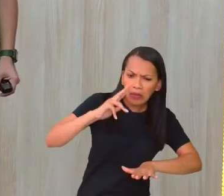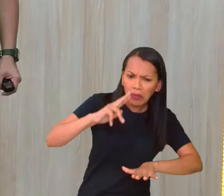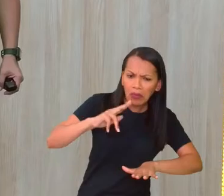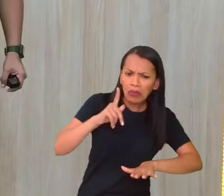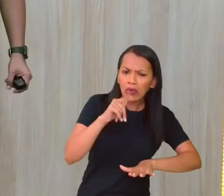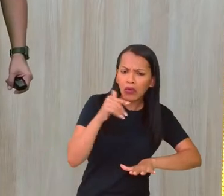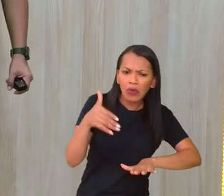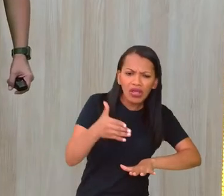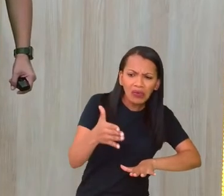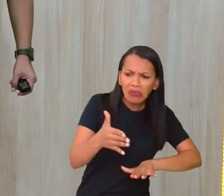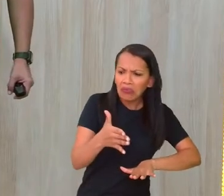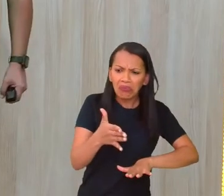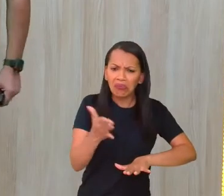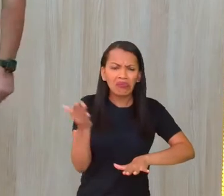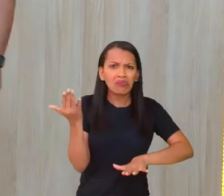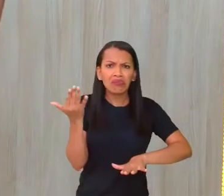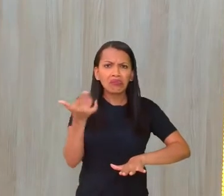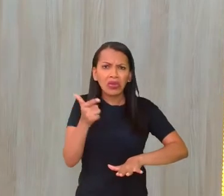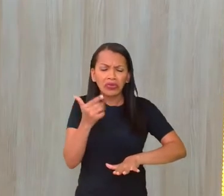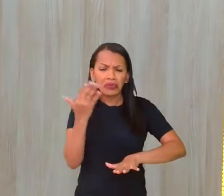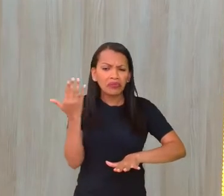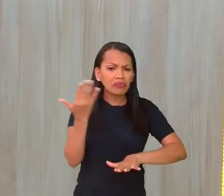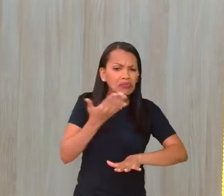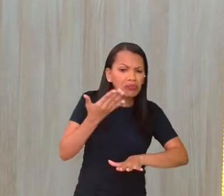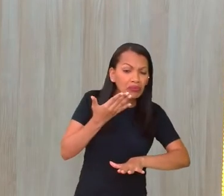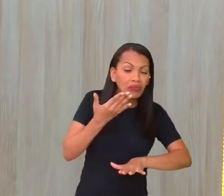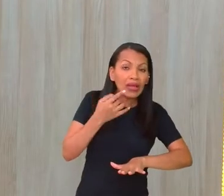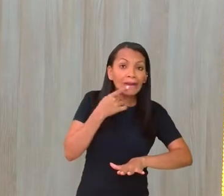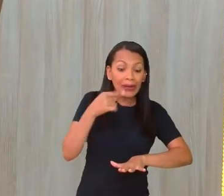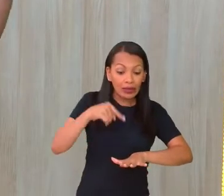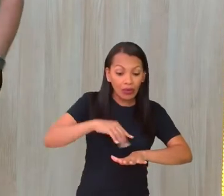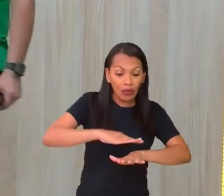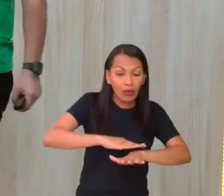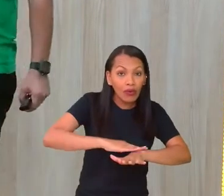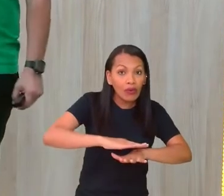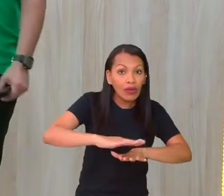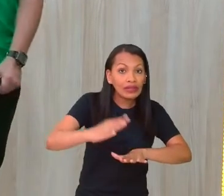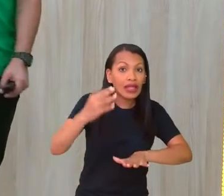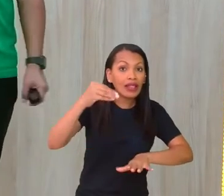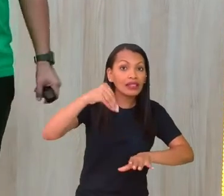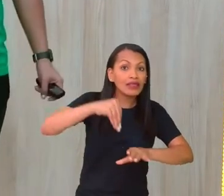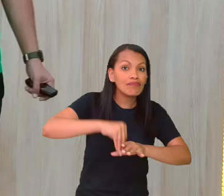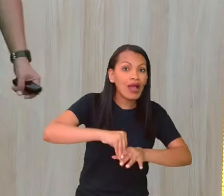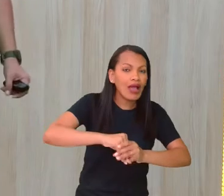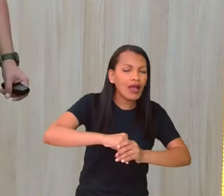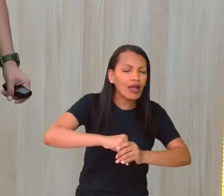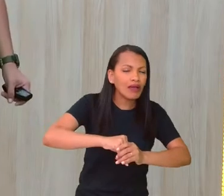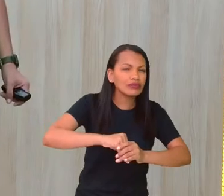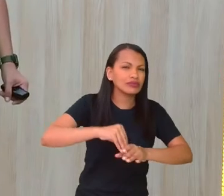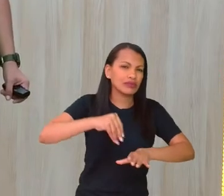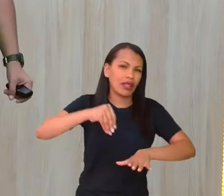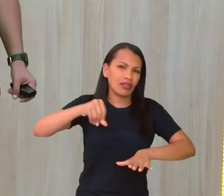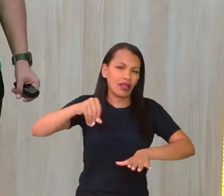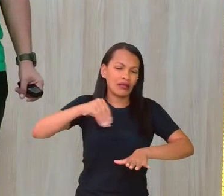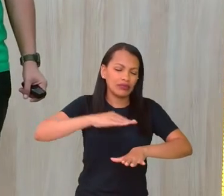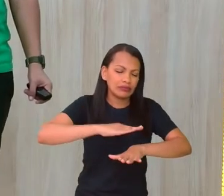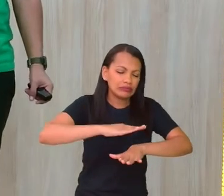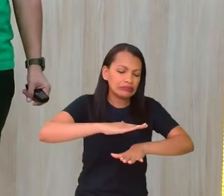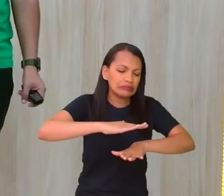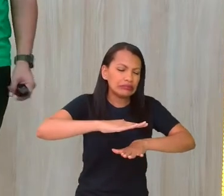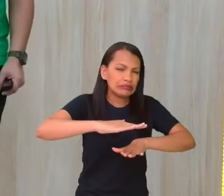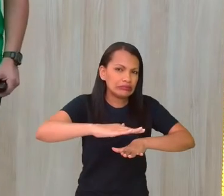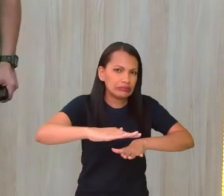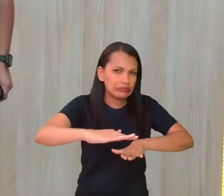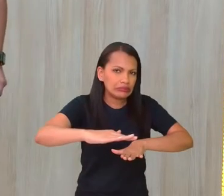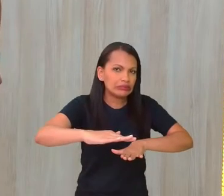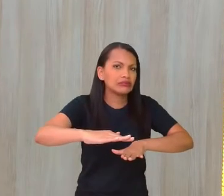evaporação desse rio. Então, como o ponto traz aqui, ó, que a recarga a nível freático vai diminuir. Aí